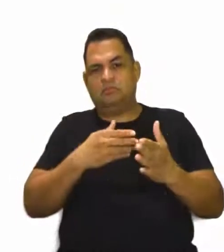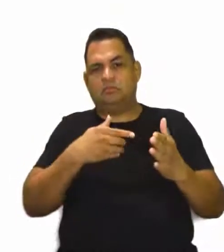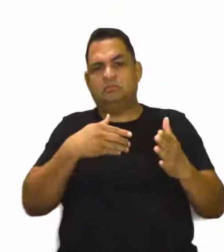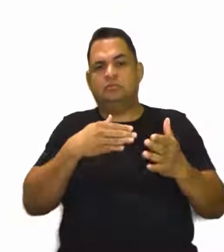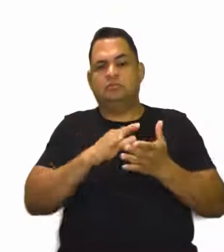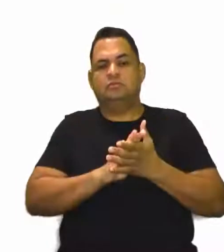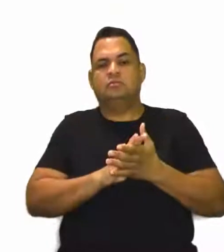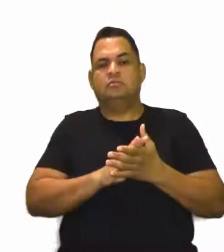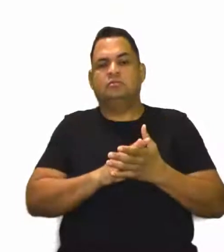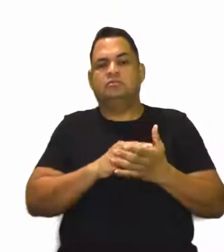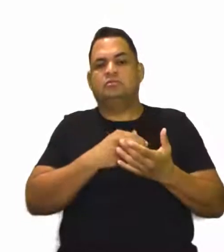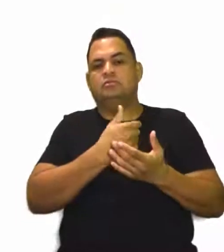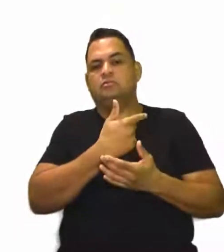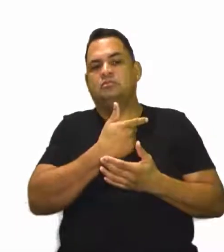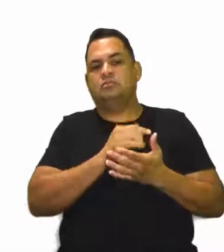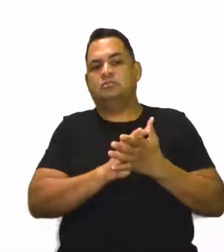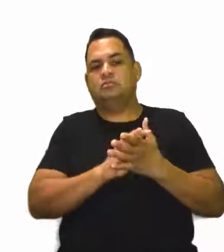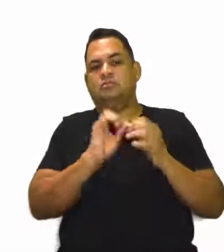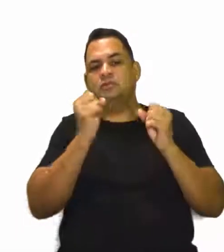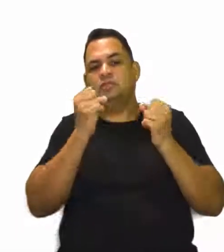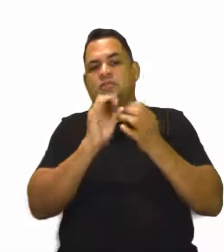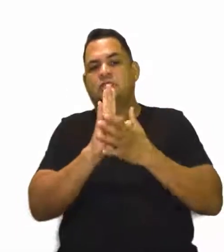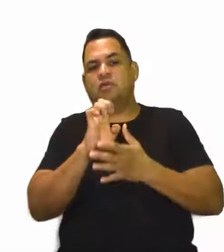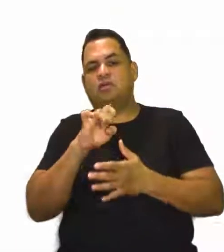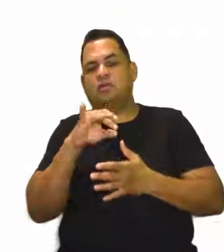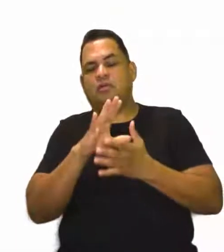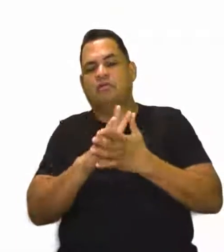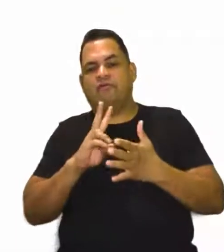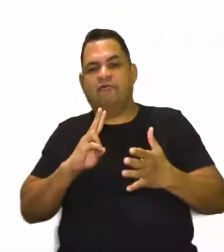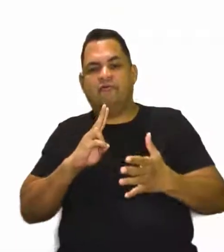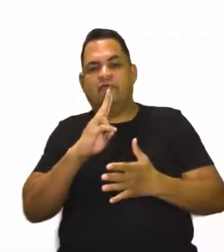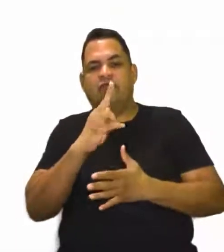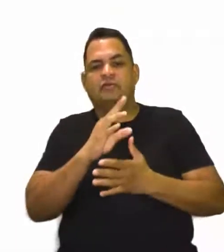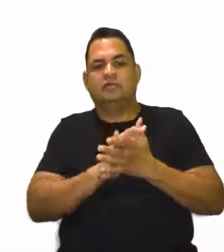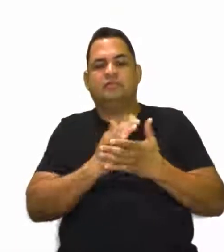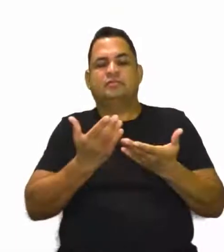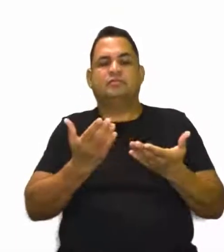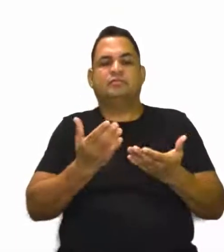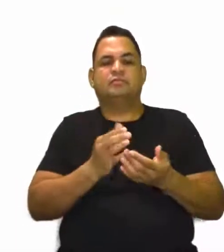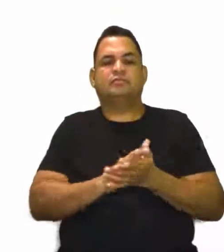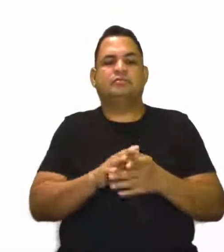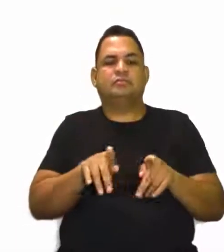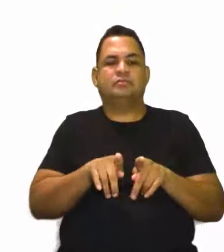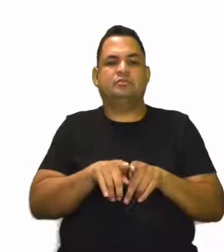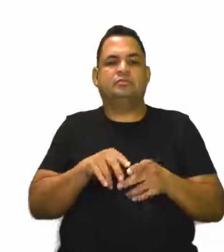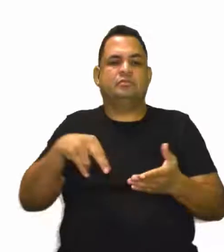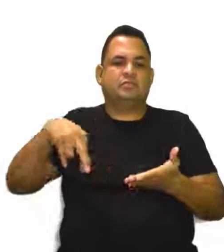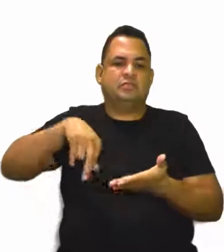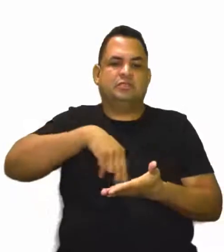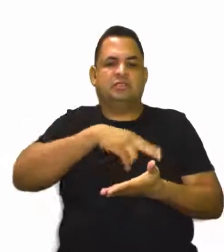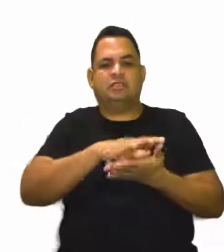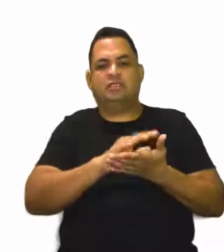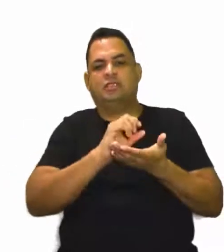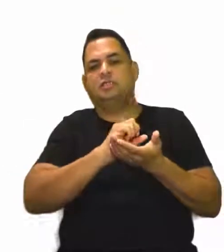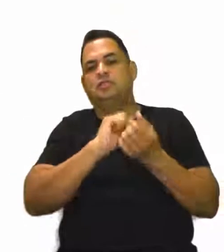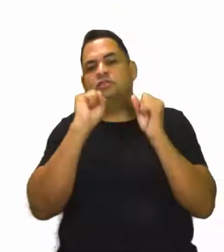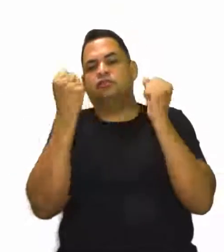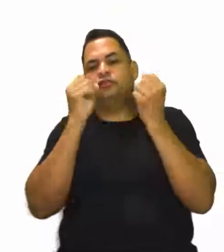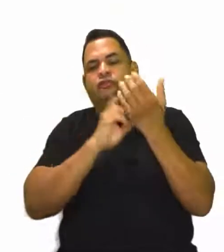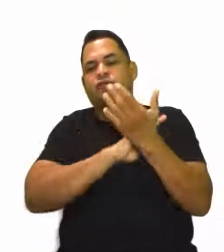aí exercícios aeróbios, exercícios de força, resistência, a dança, ginástica, então